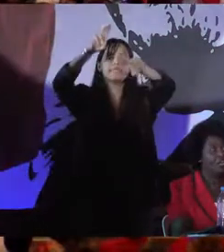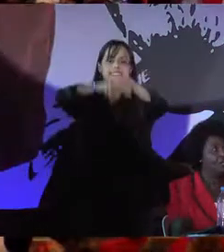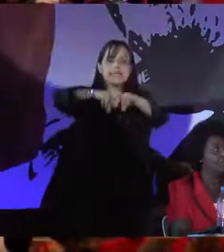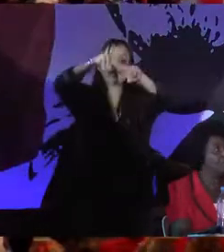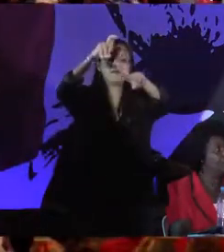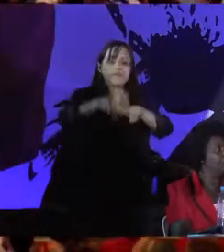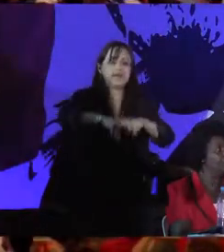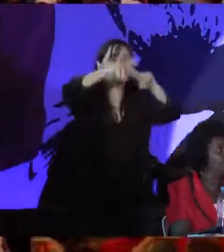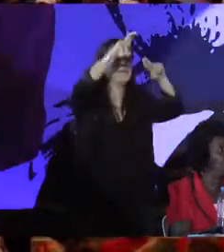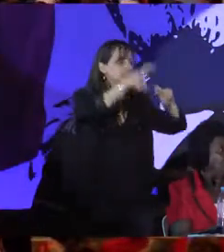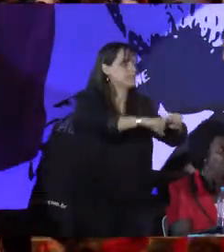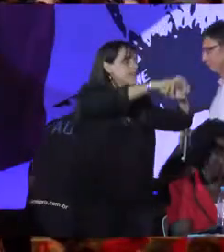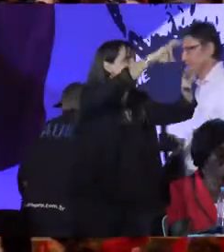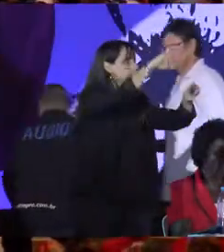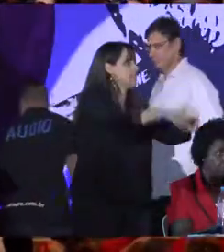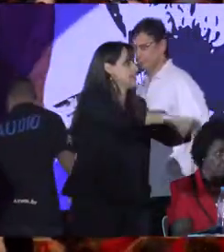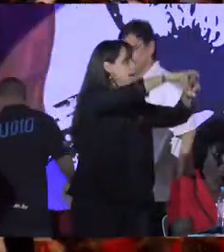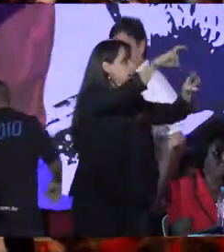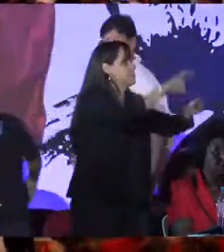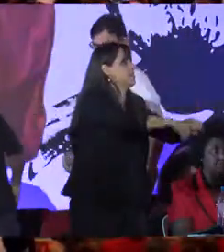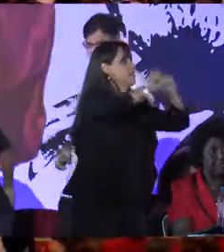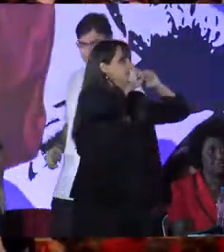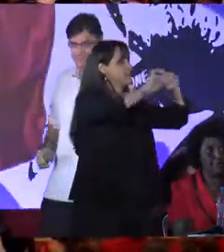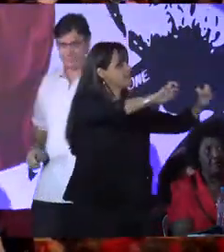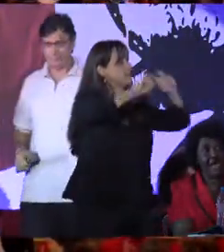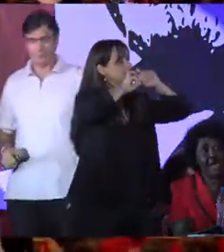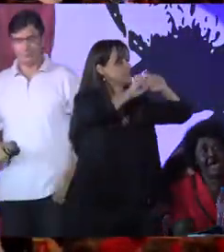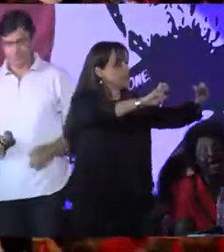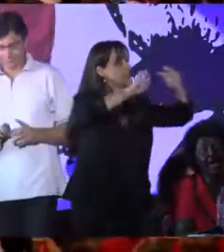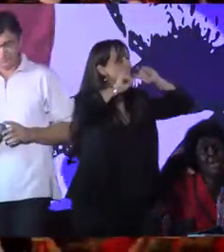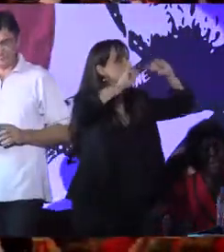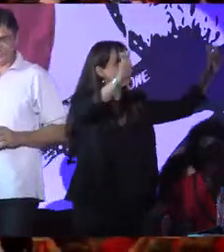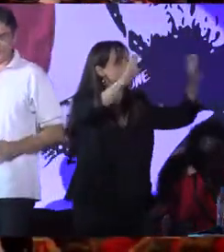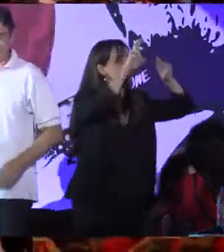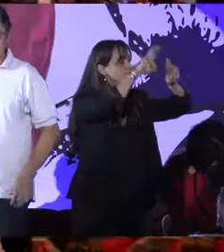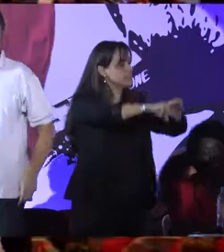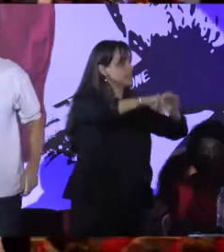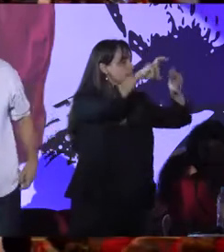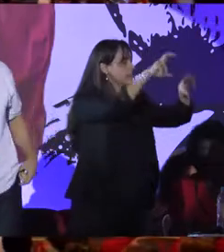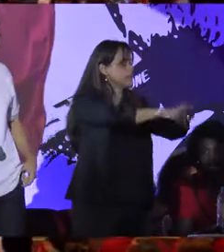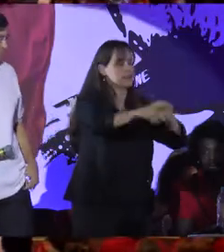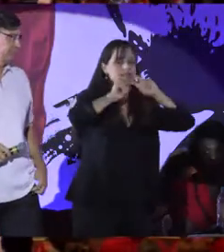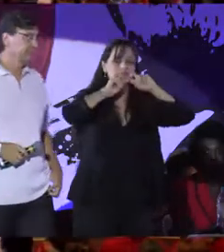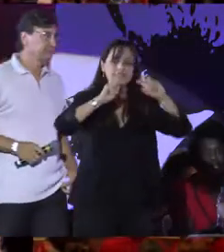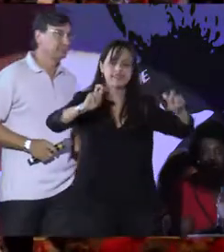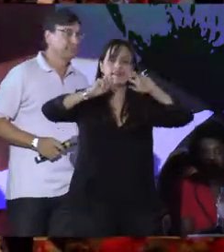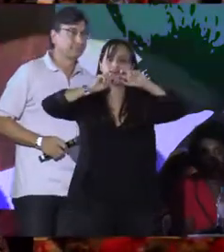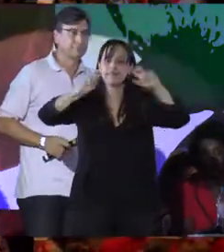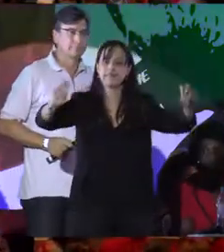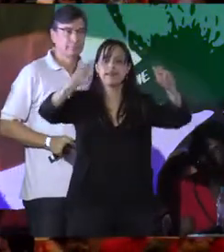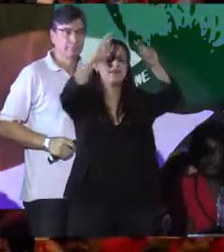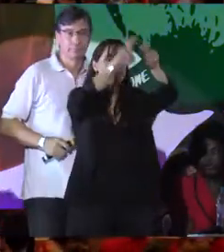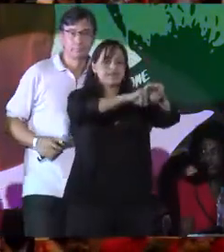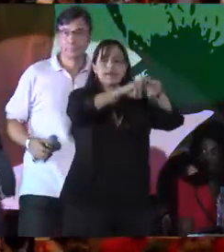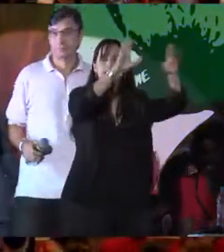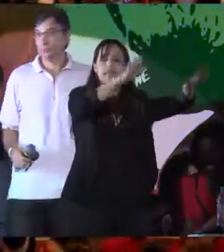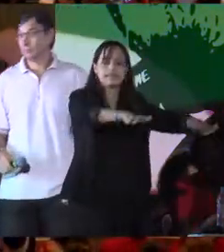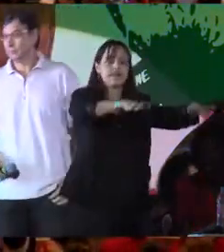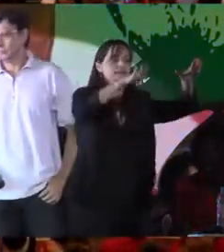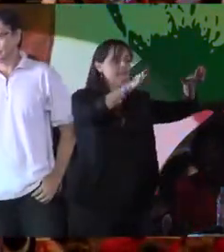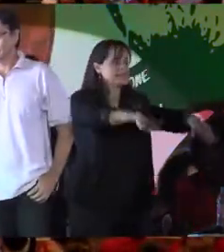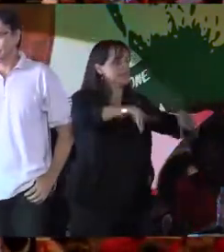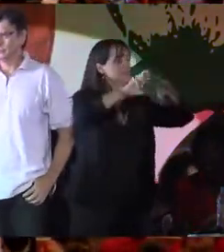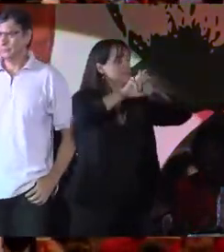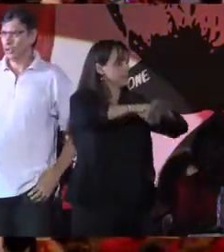Pedindo a nossa turma aqui, a nossa companheirada, para se ajeitar, para poder sentar. Todo mundo quer acompanhar o ato,